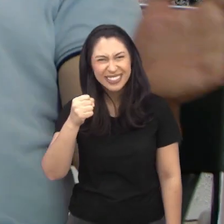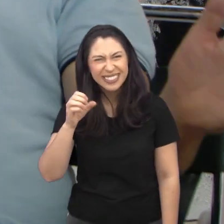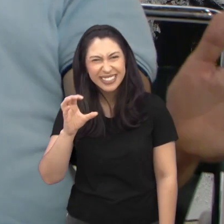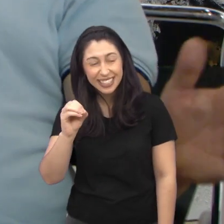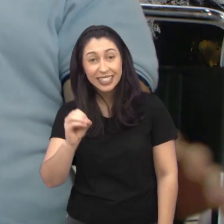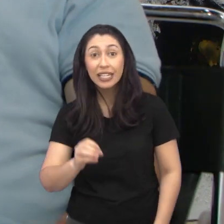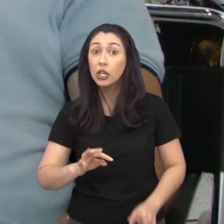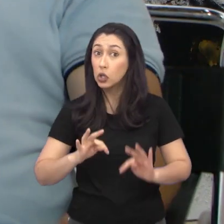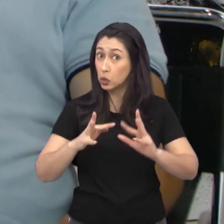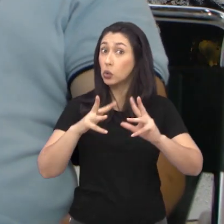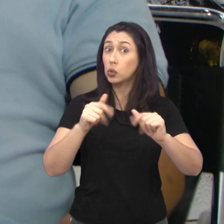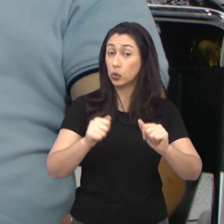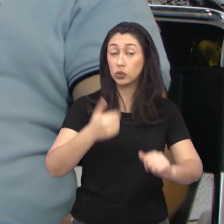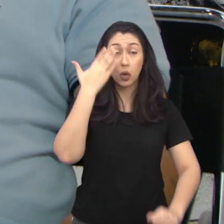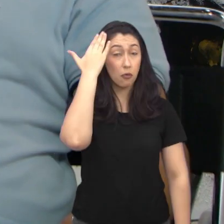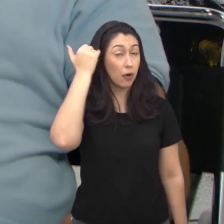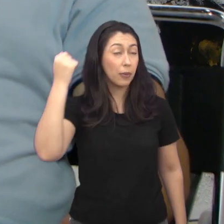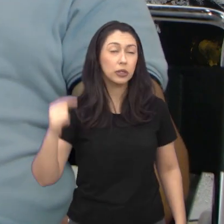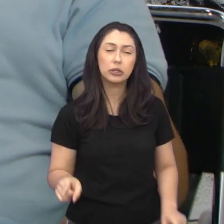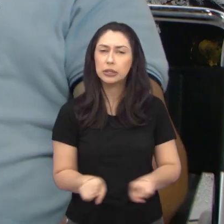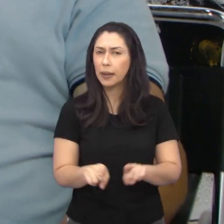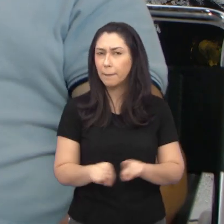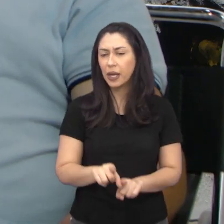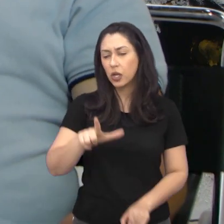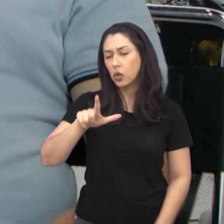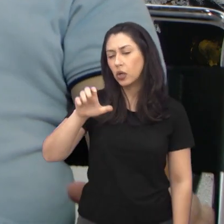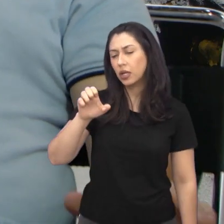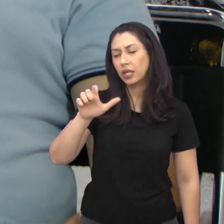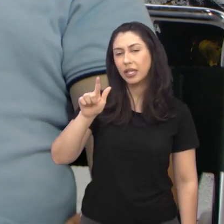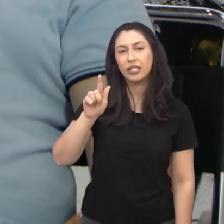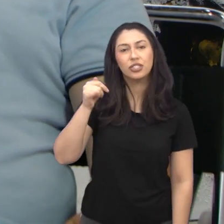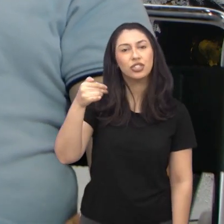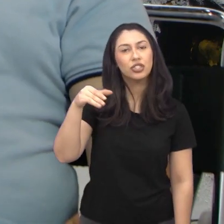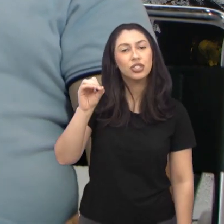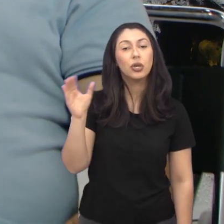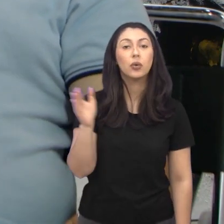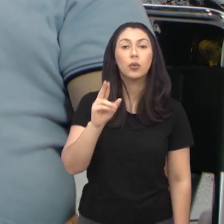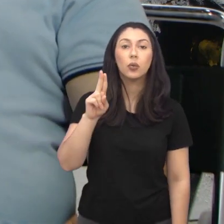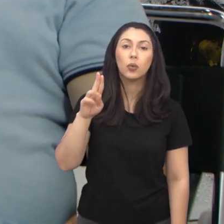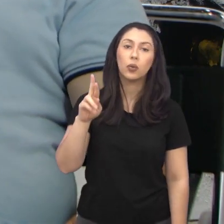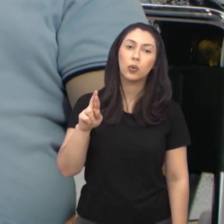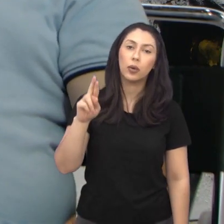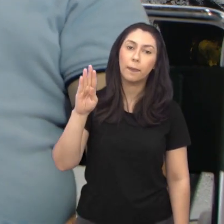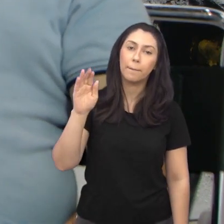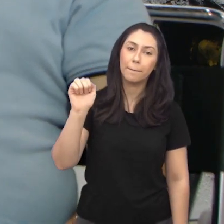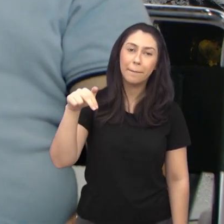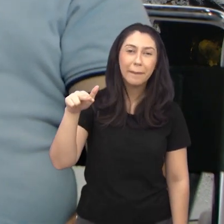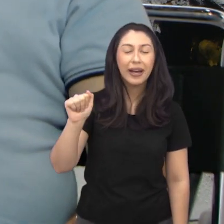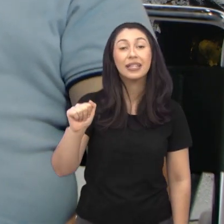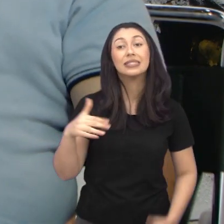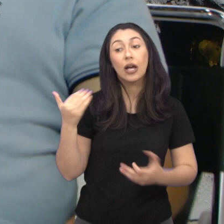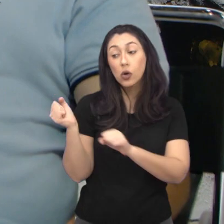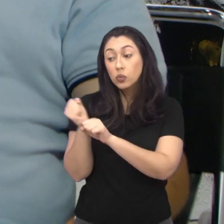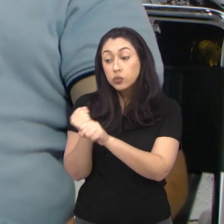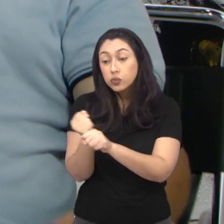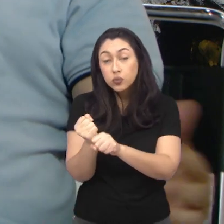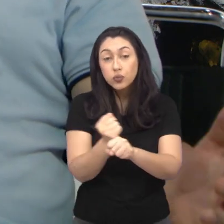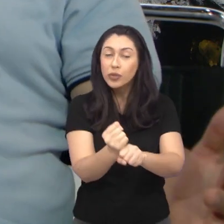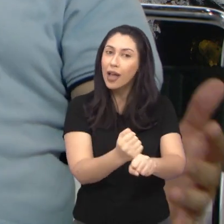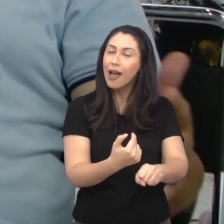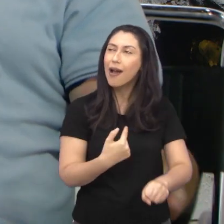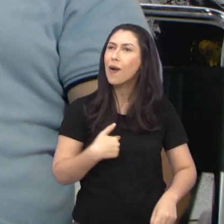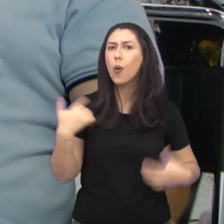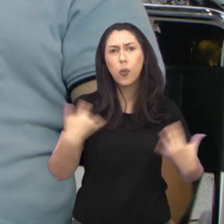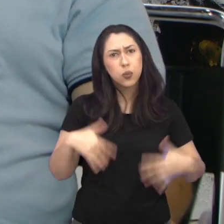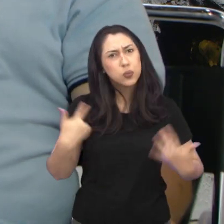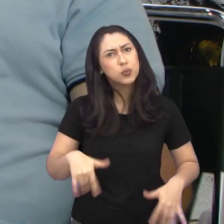todos foram sucesso. Na época de Legião Urbana, que veio aqui, todos foram sucesso. Aí passa todos os anos, eu falo assim, pô, eu sou fã